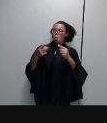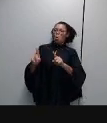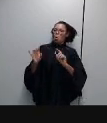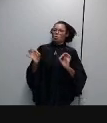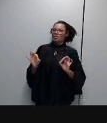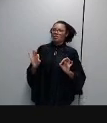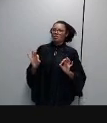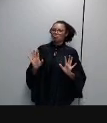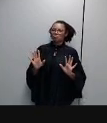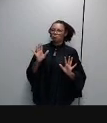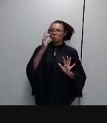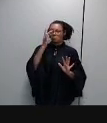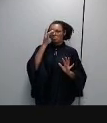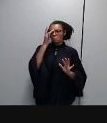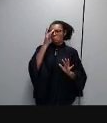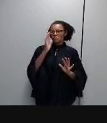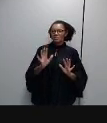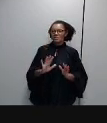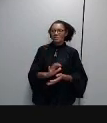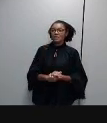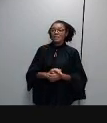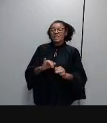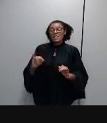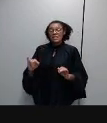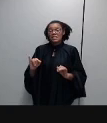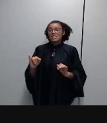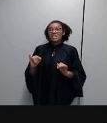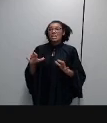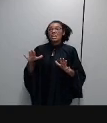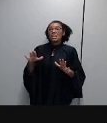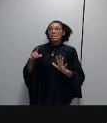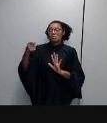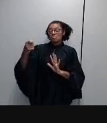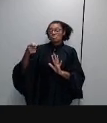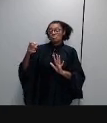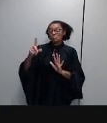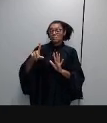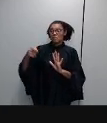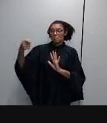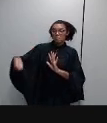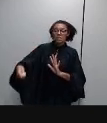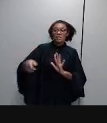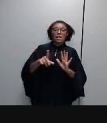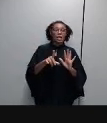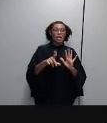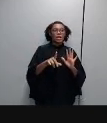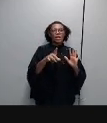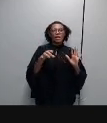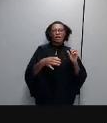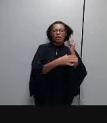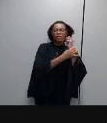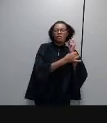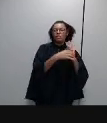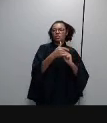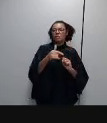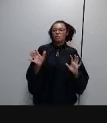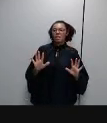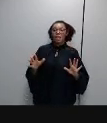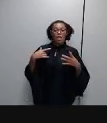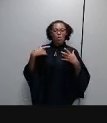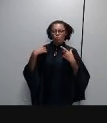vai fazer execução você não vai fazer a garantia não vi o pai não eu não me oponho nada que é ministério deles